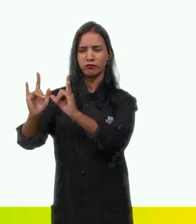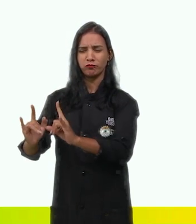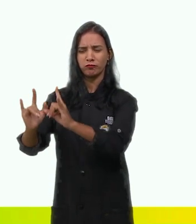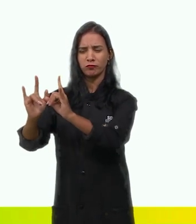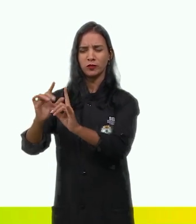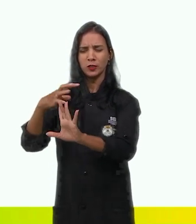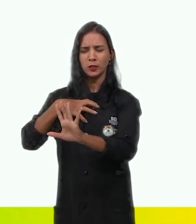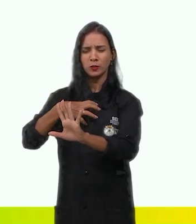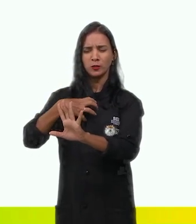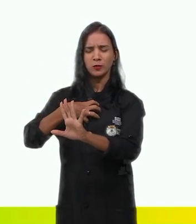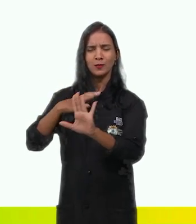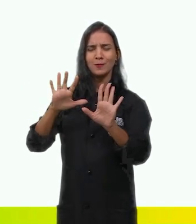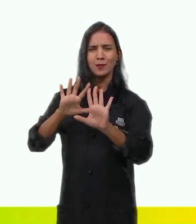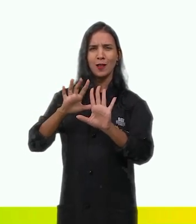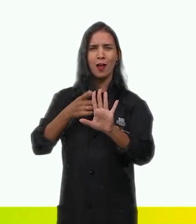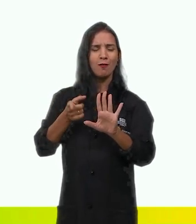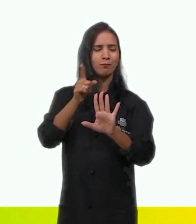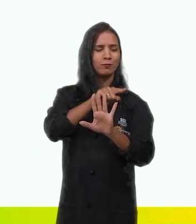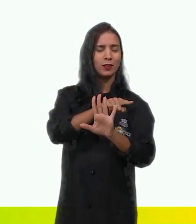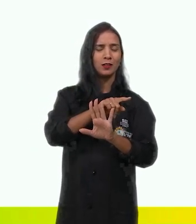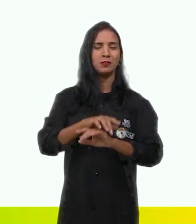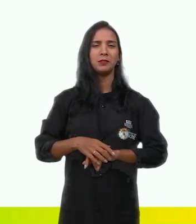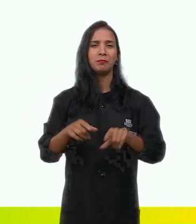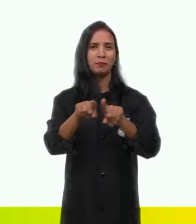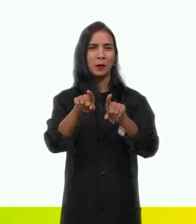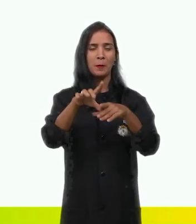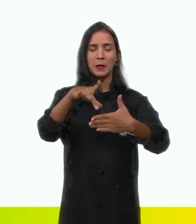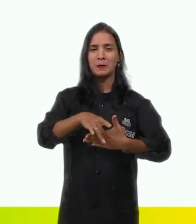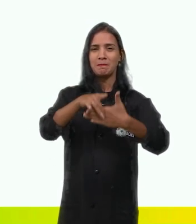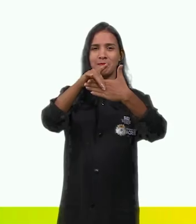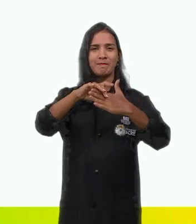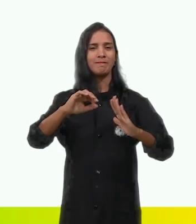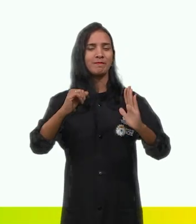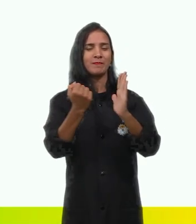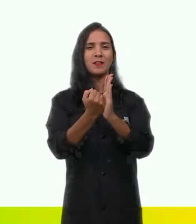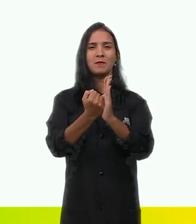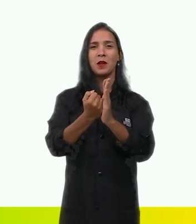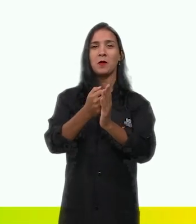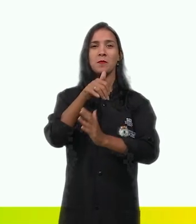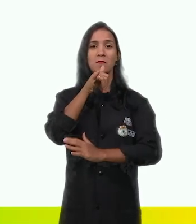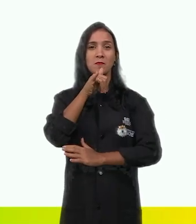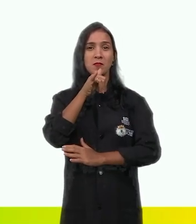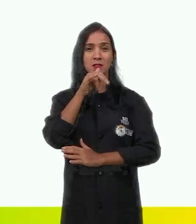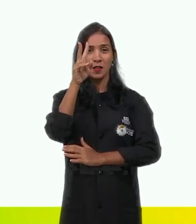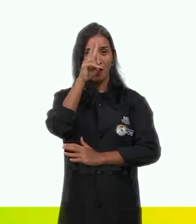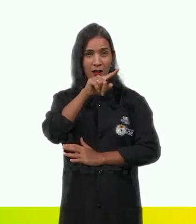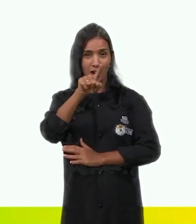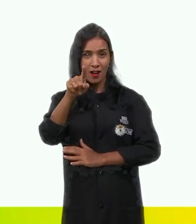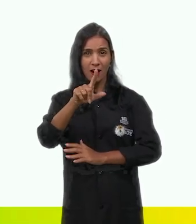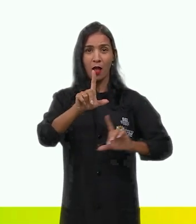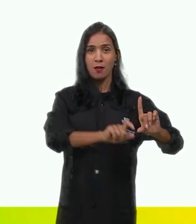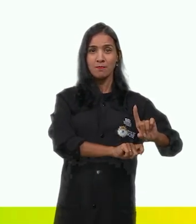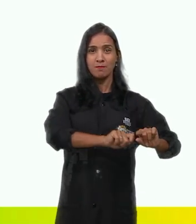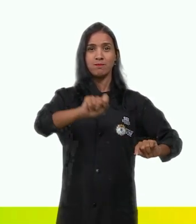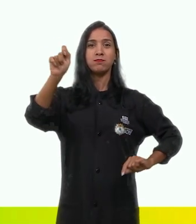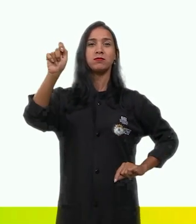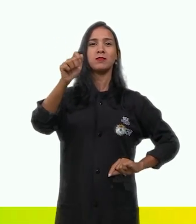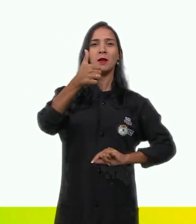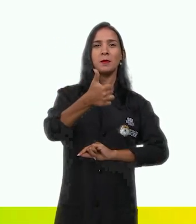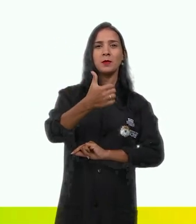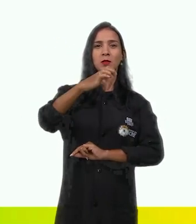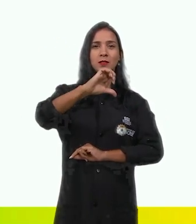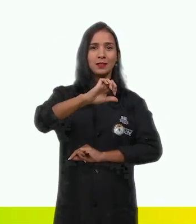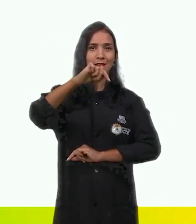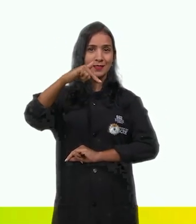Líderes e marcos dessa revolução. Lembra a Declaração de Independência de